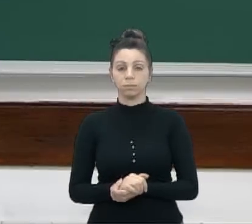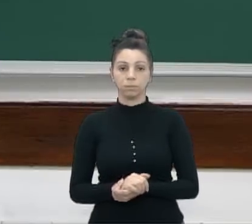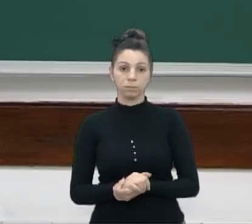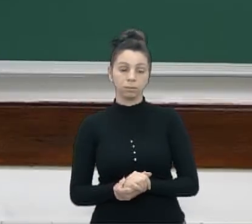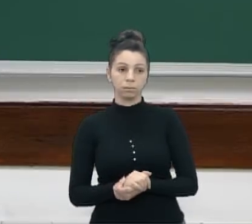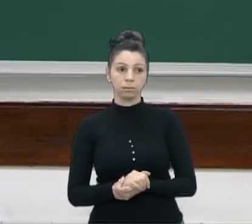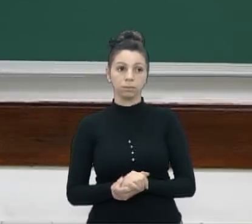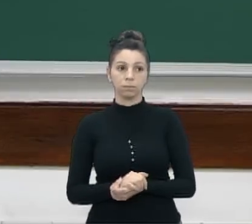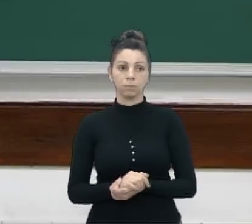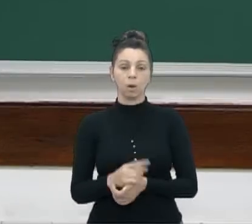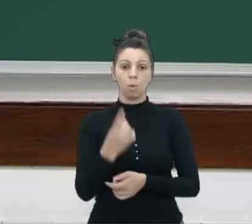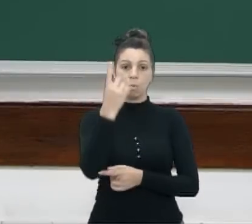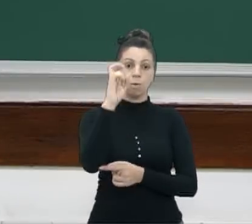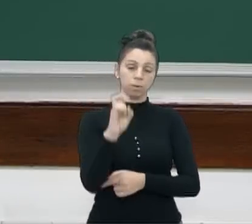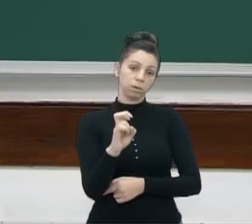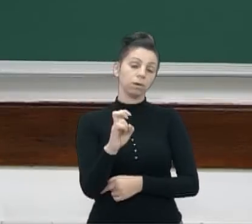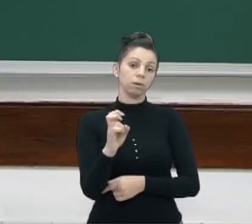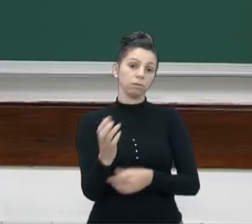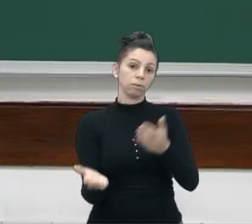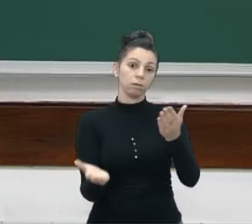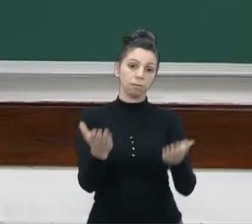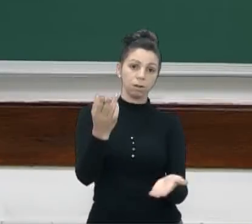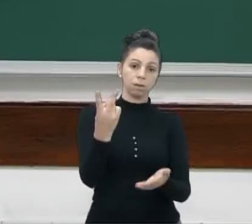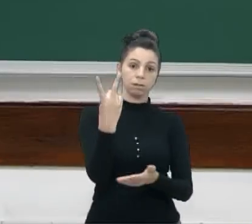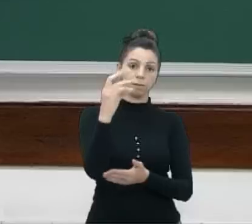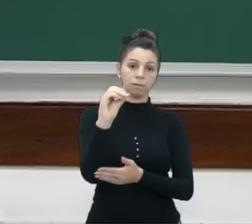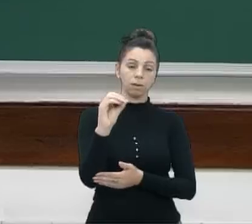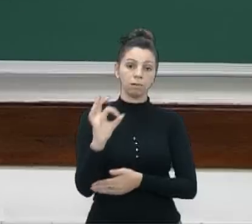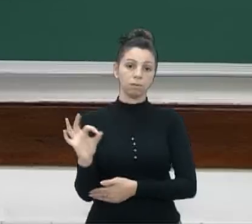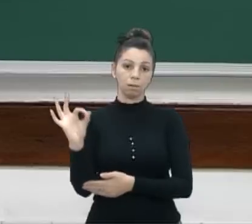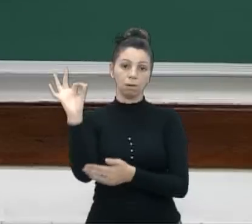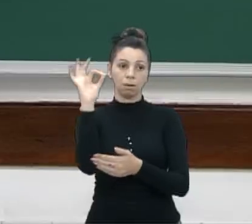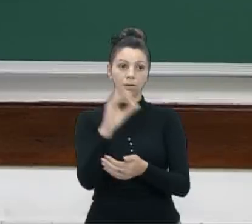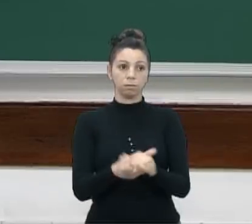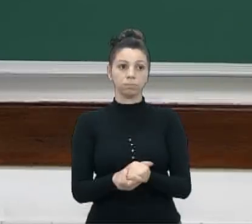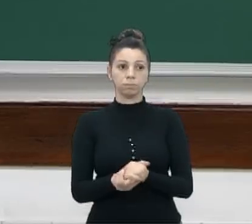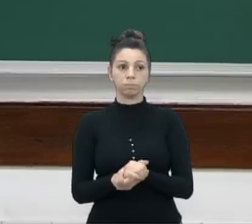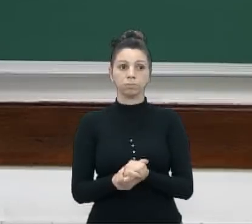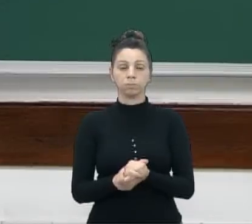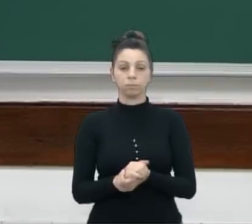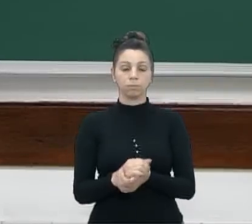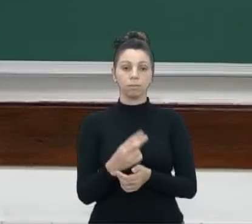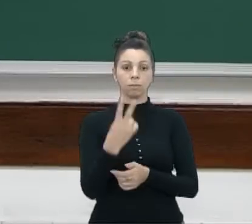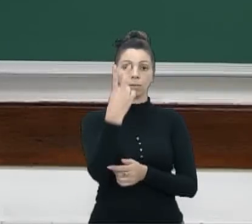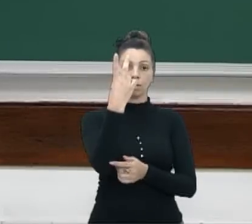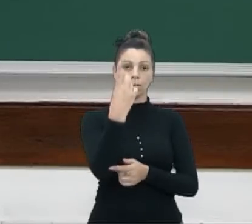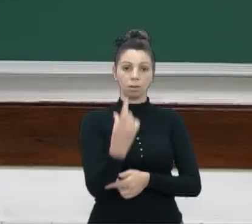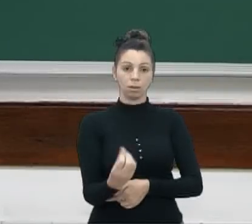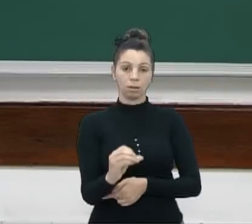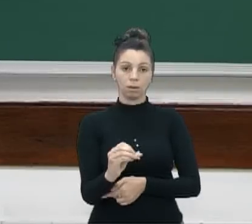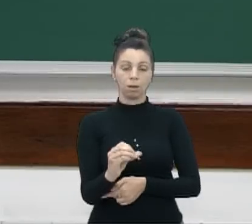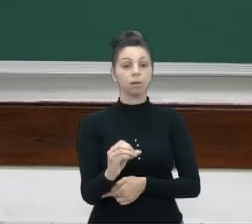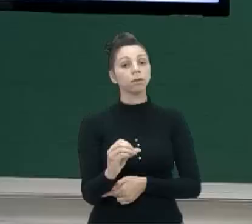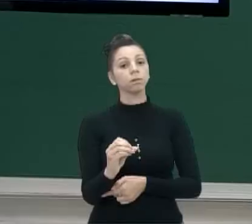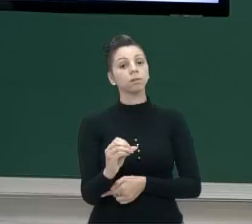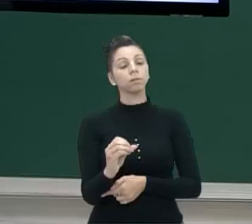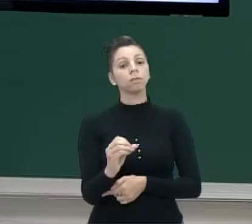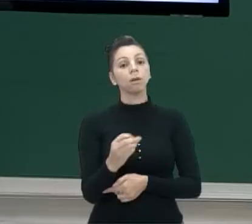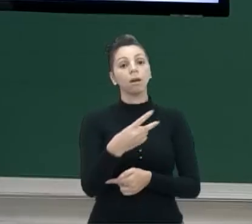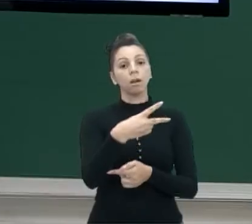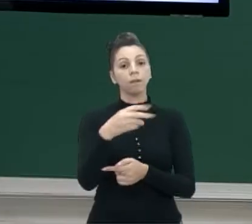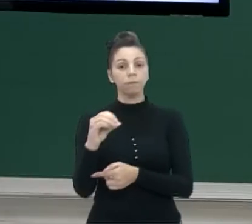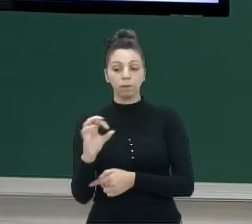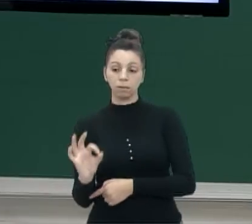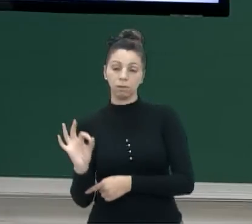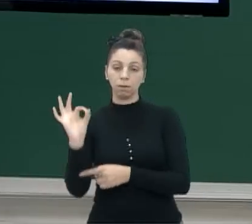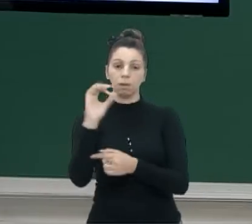ficou equivalente a 20 centavos. Não ficou equivalente a 20 centavos? 2 décimos, 20 centavos, certo? E